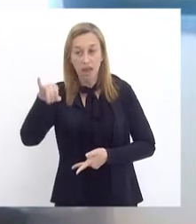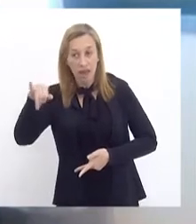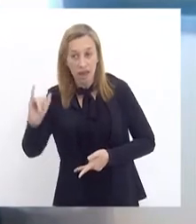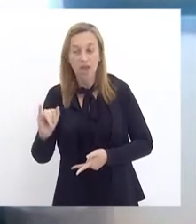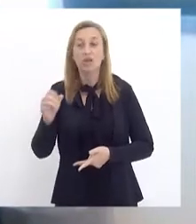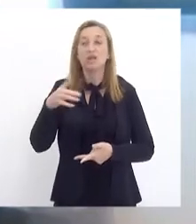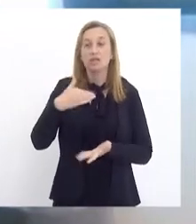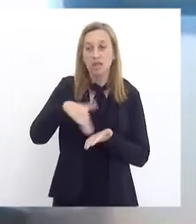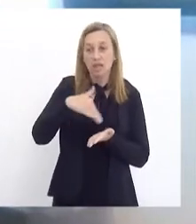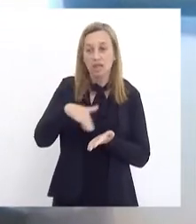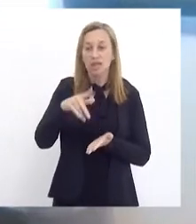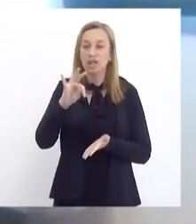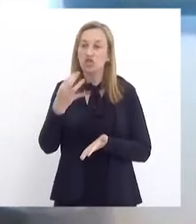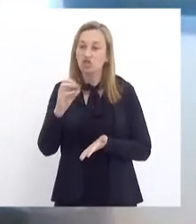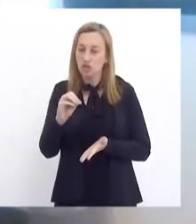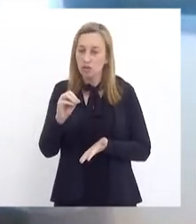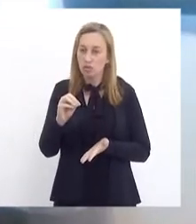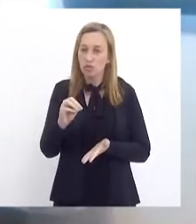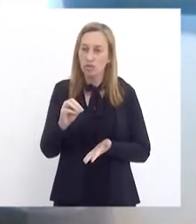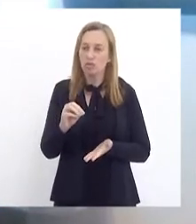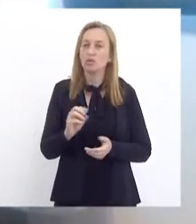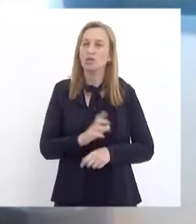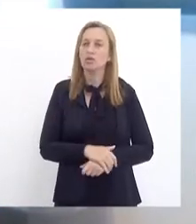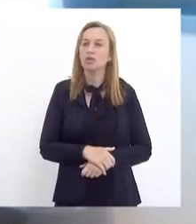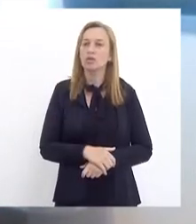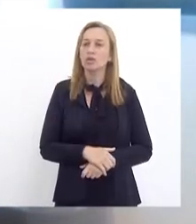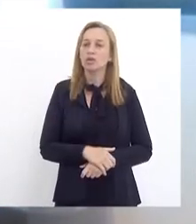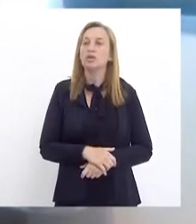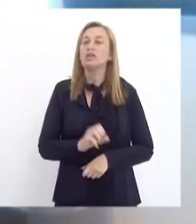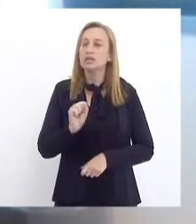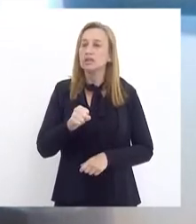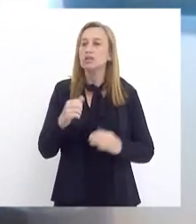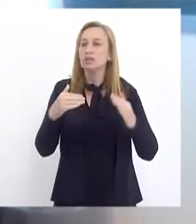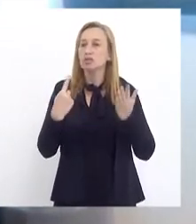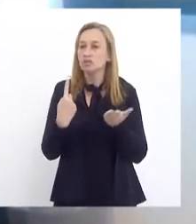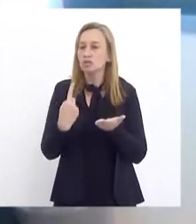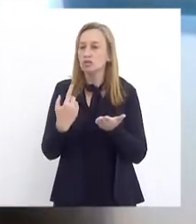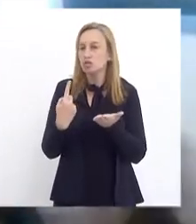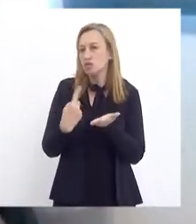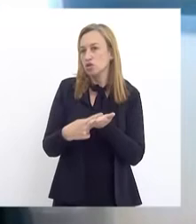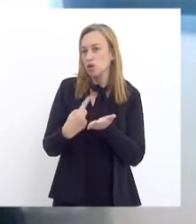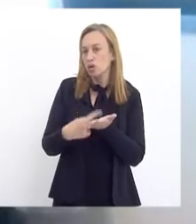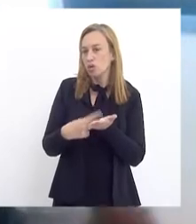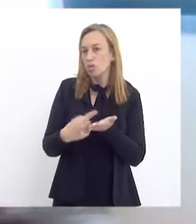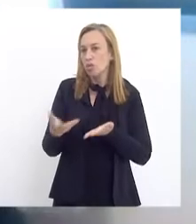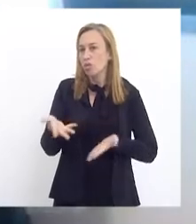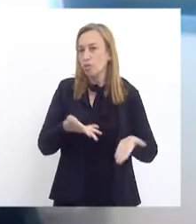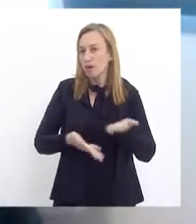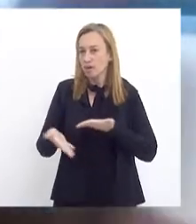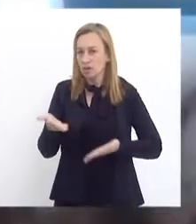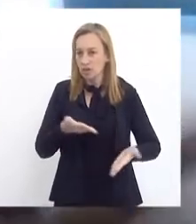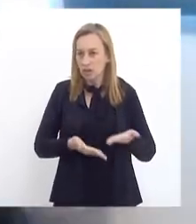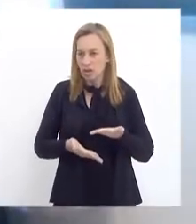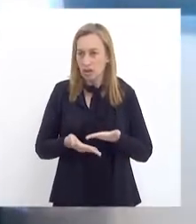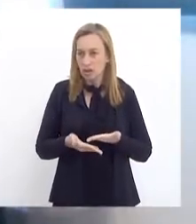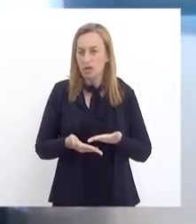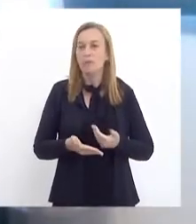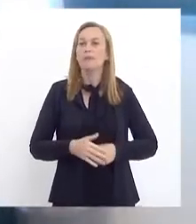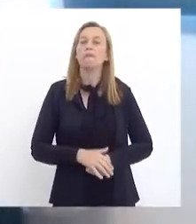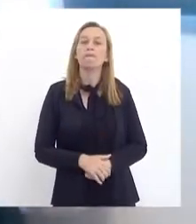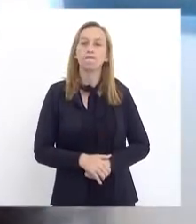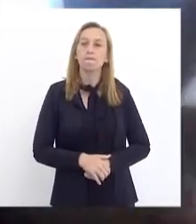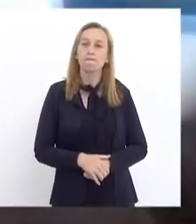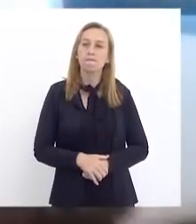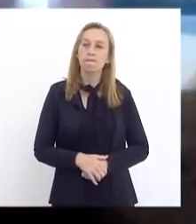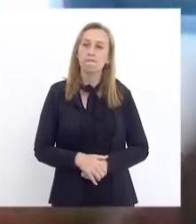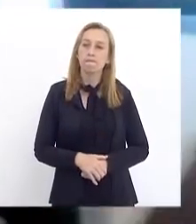eu falei com ambos sobre o assunto, eles sim estariam de acordo com partilhar, né, com partilhar,